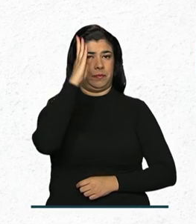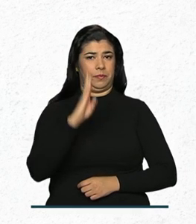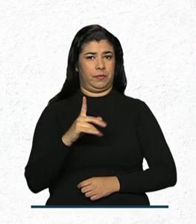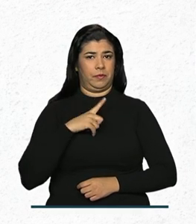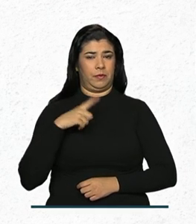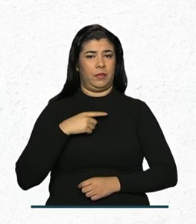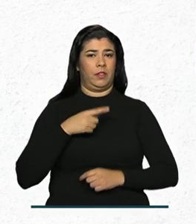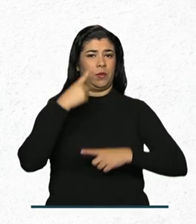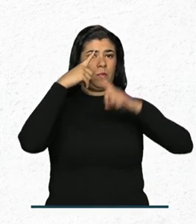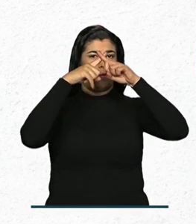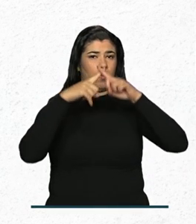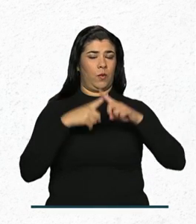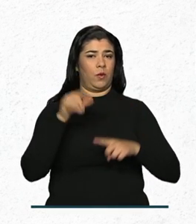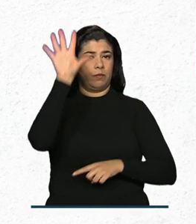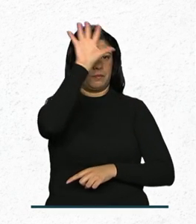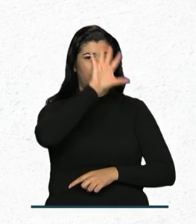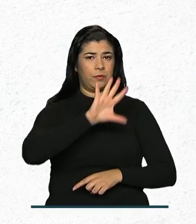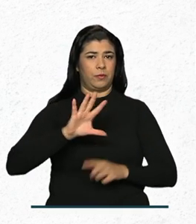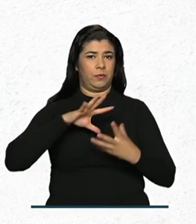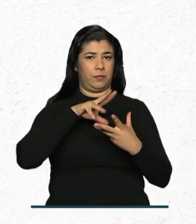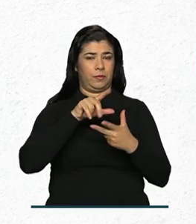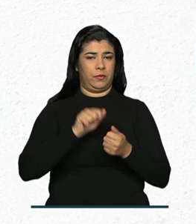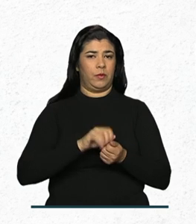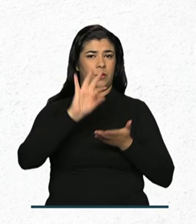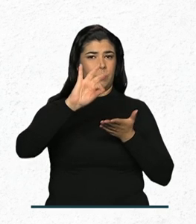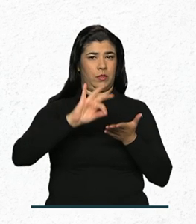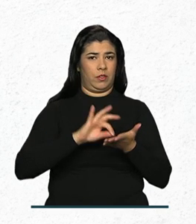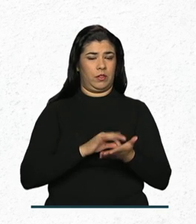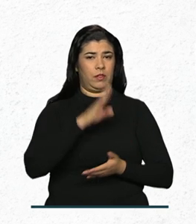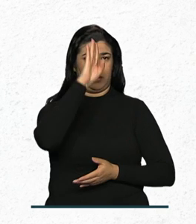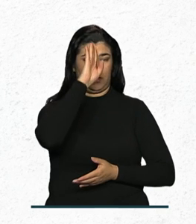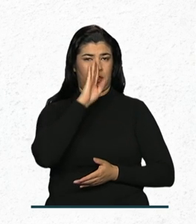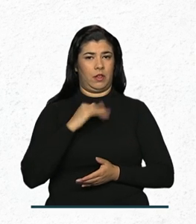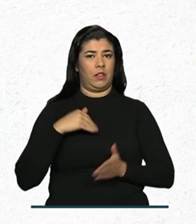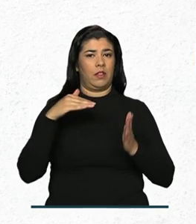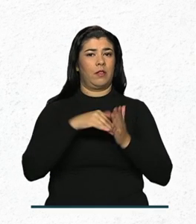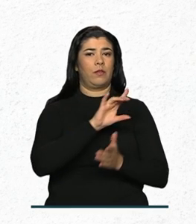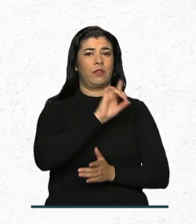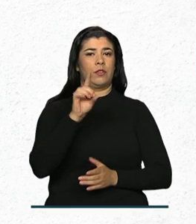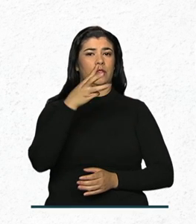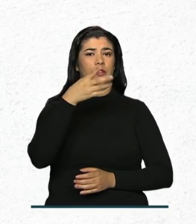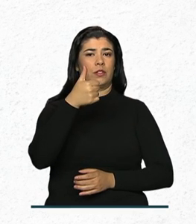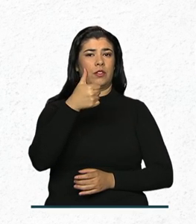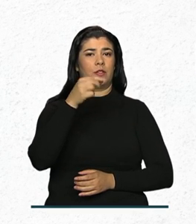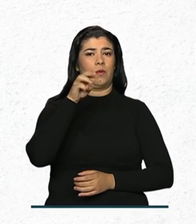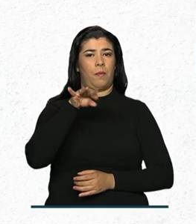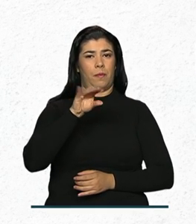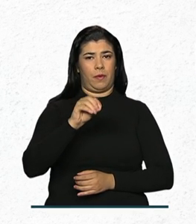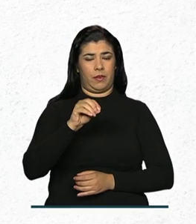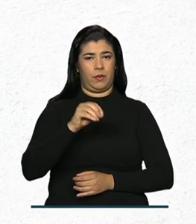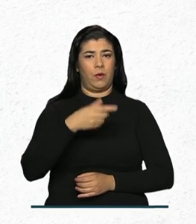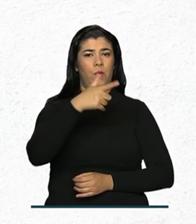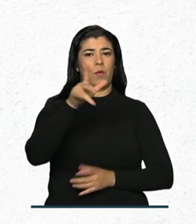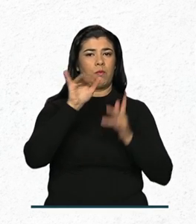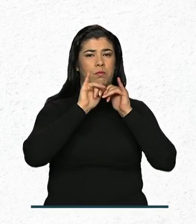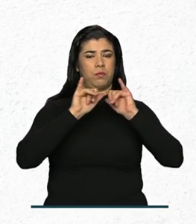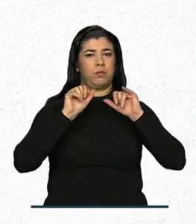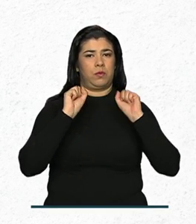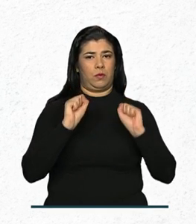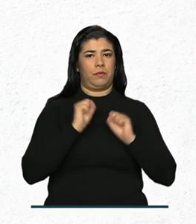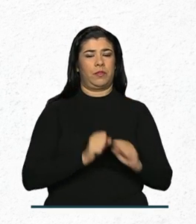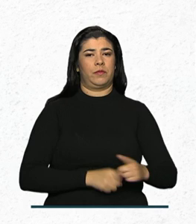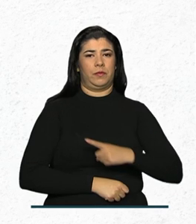em competições internacionais. As inscrições são gratuitas e vão até 31 de maio. Outras